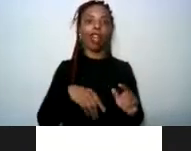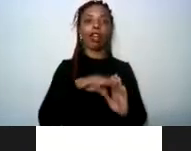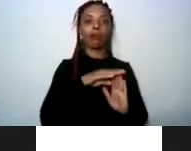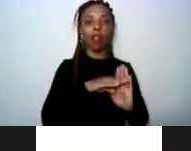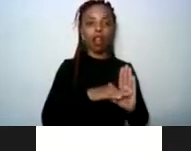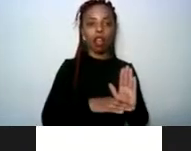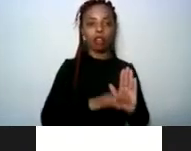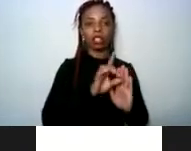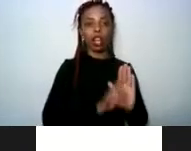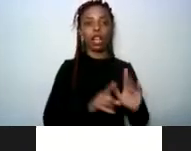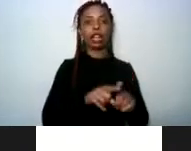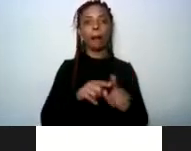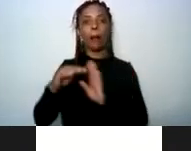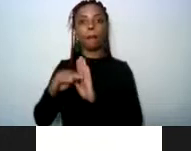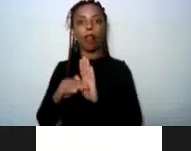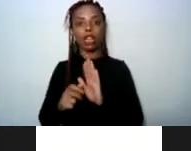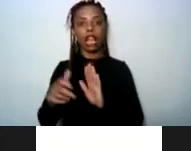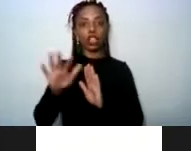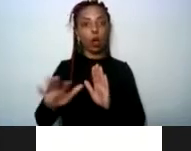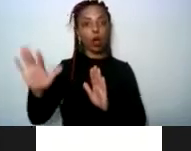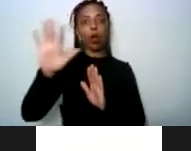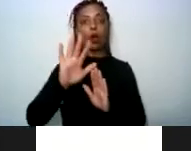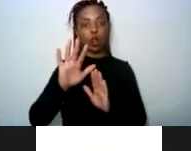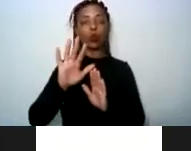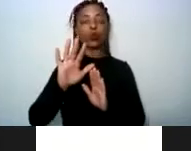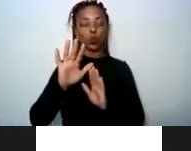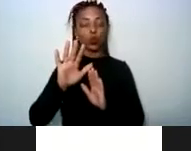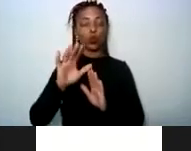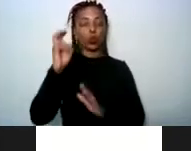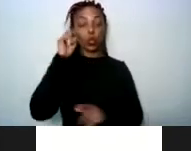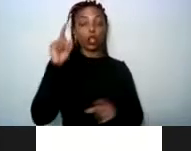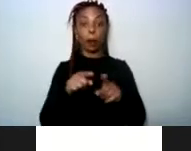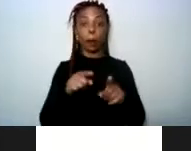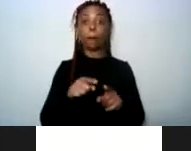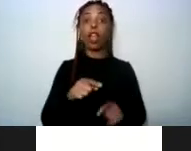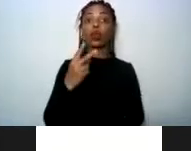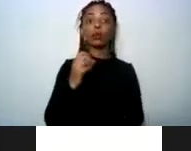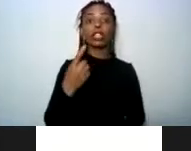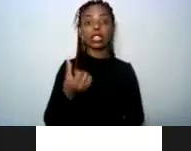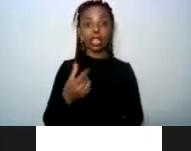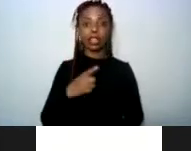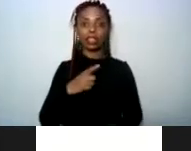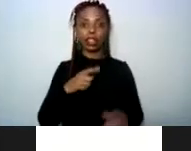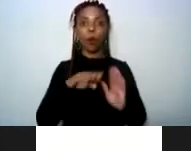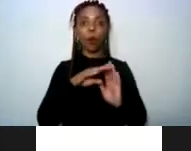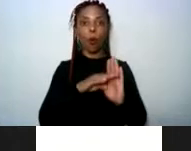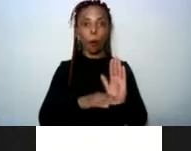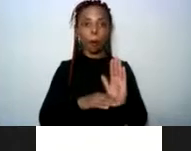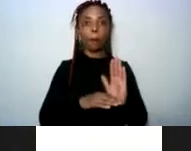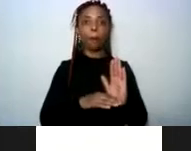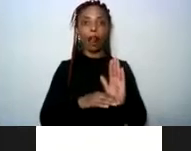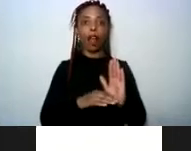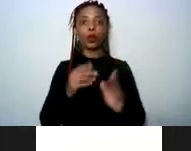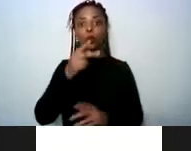nacional de cultura e até o plano municipal de cultura que foi feito em 2016 na cidade de São Paulo então a gente